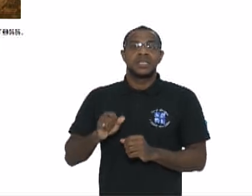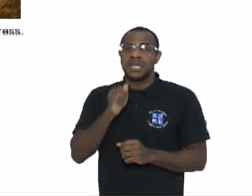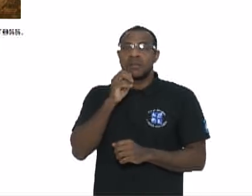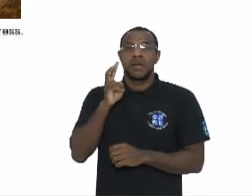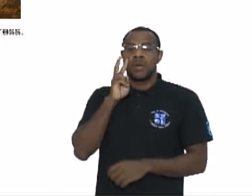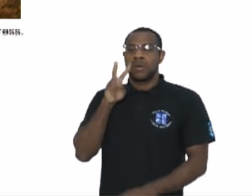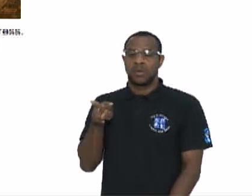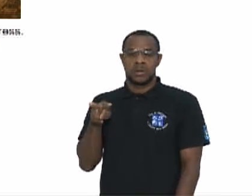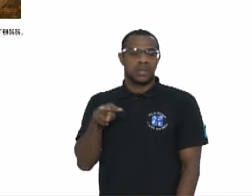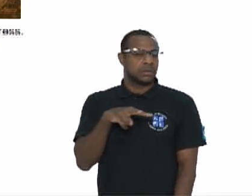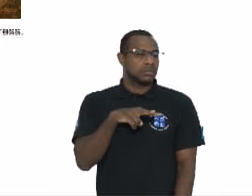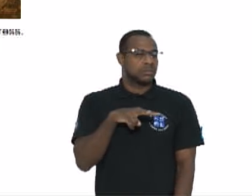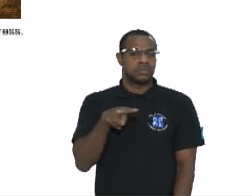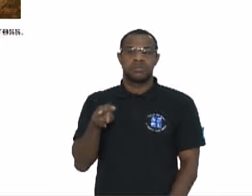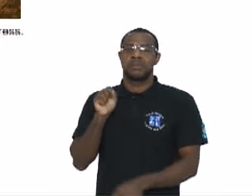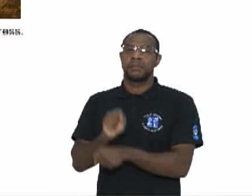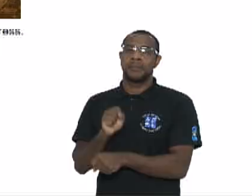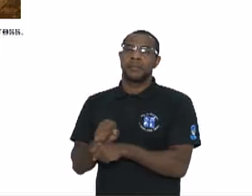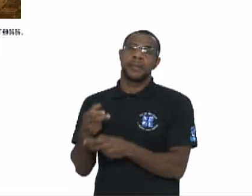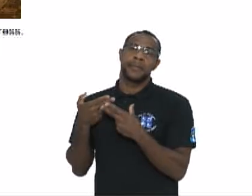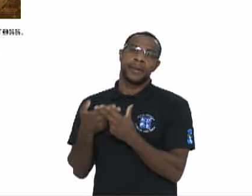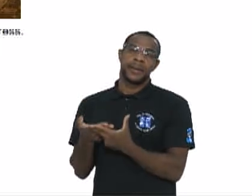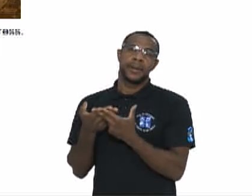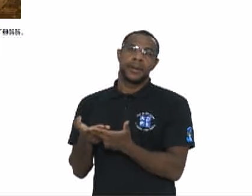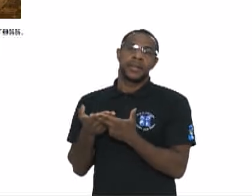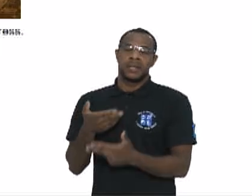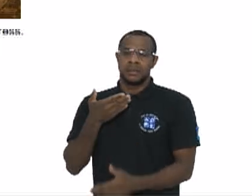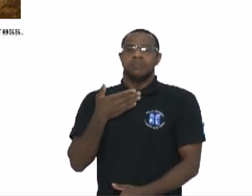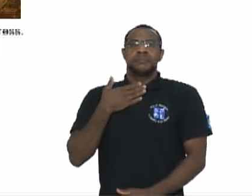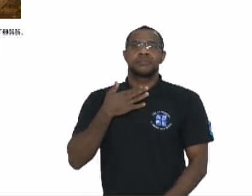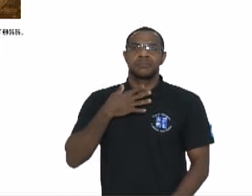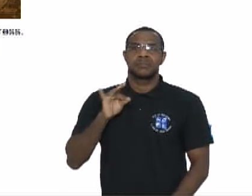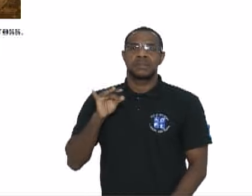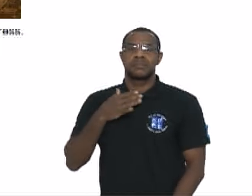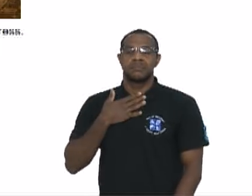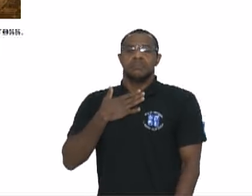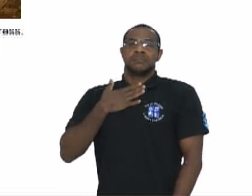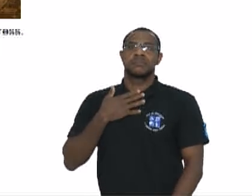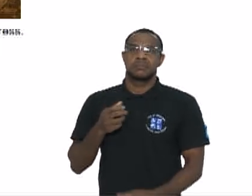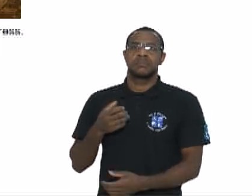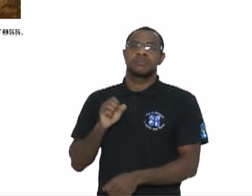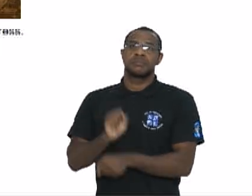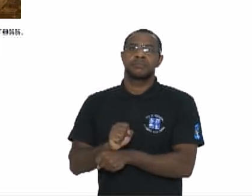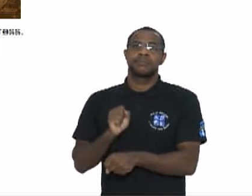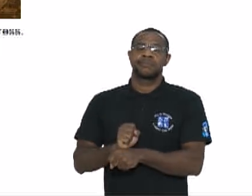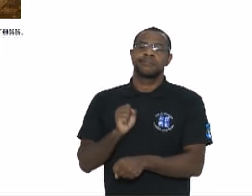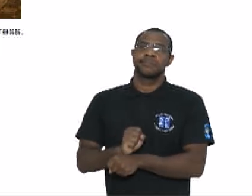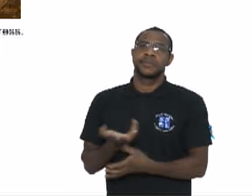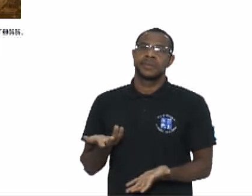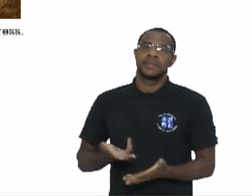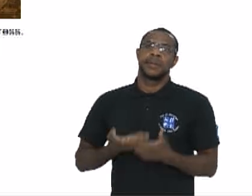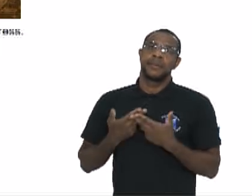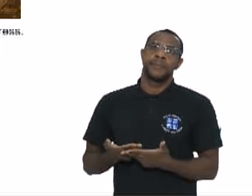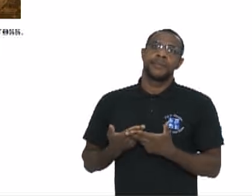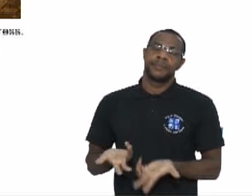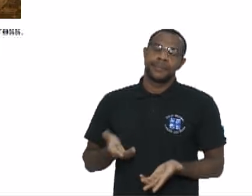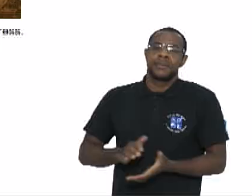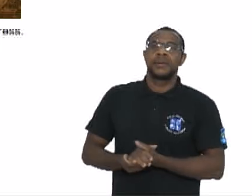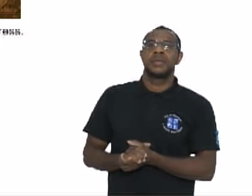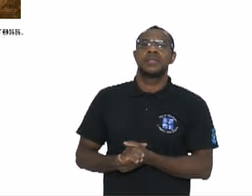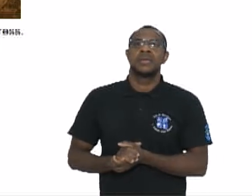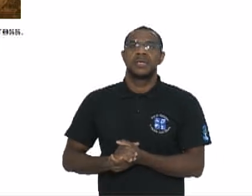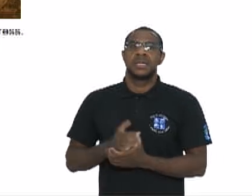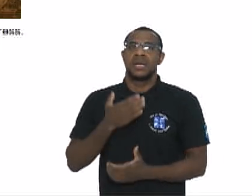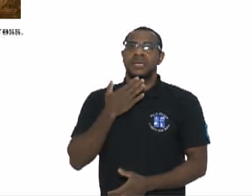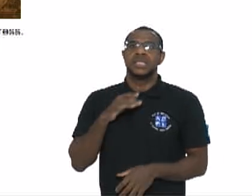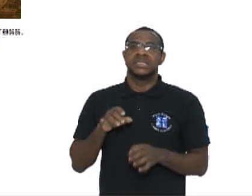olhar submisso e paciente, o soluço a interrompia de momento a momento, abalando o queixo